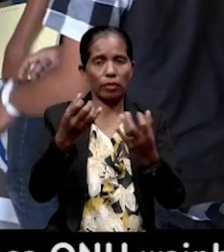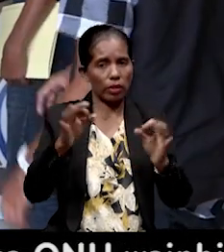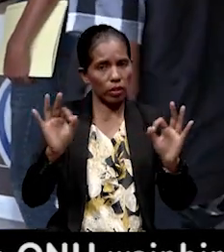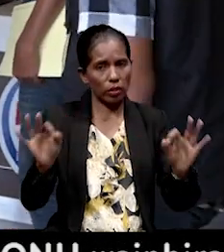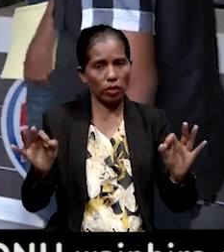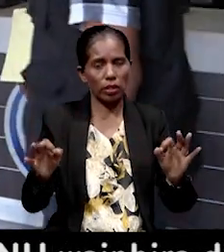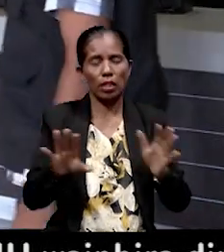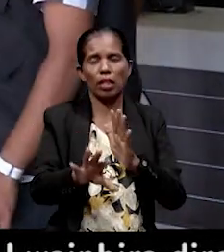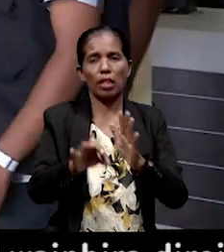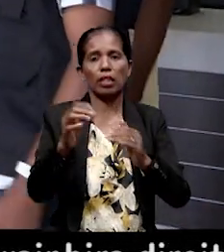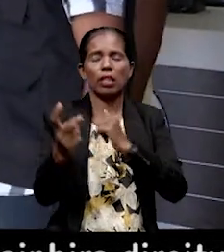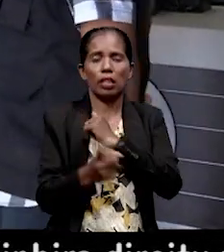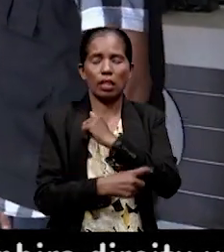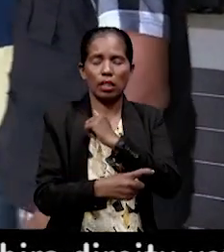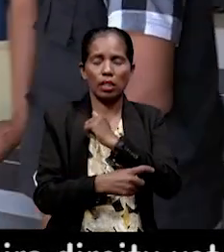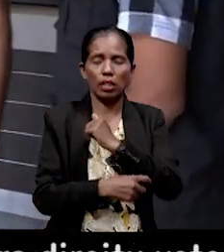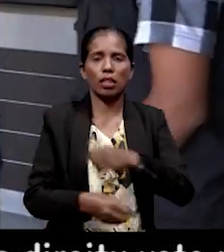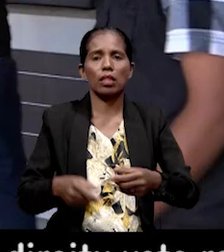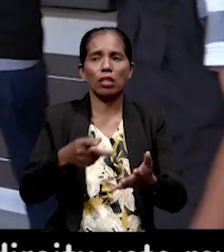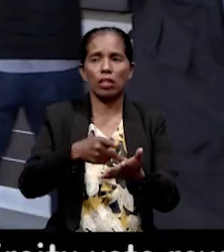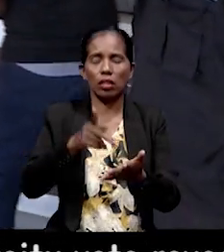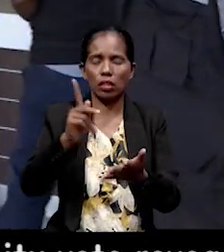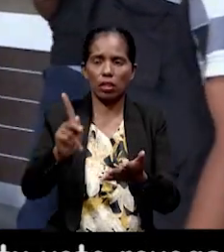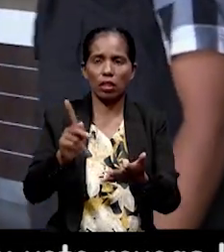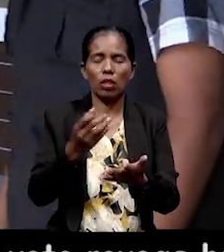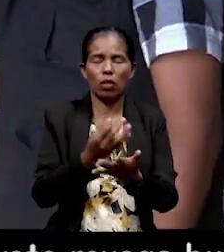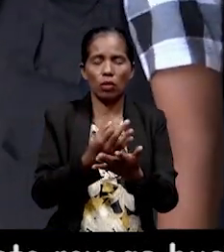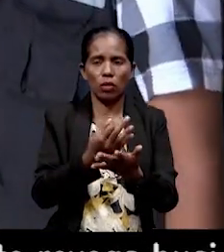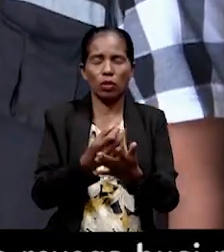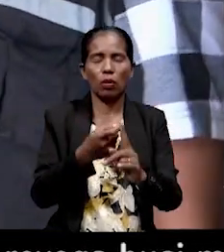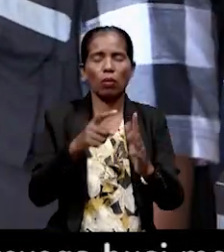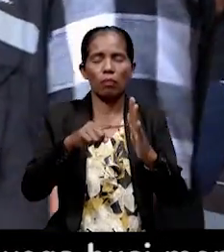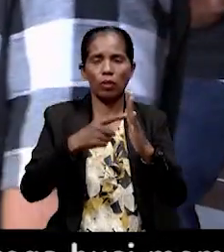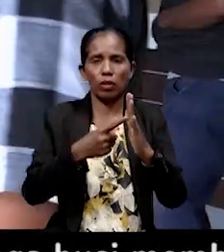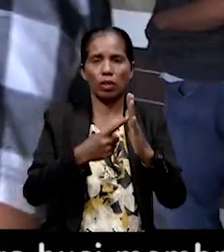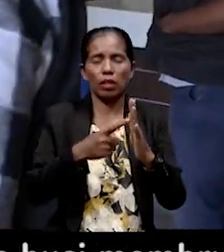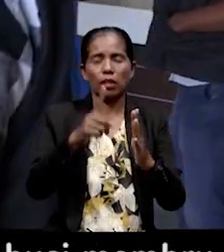se retan sanção ka multa ho quantidade osanahu husi